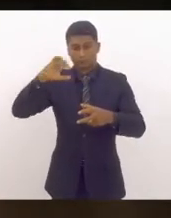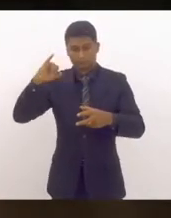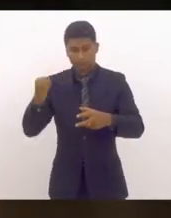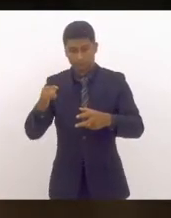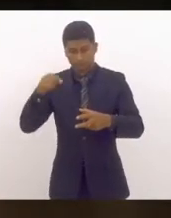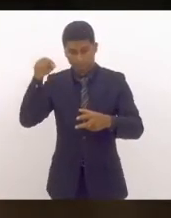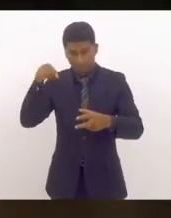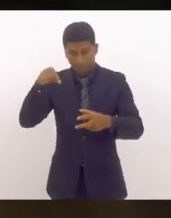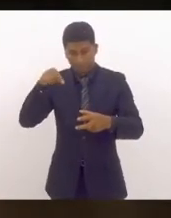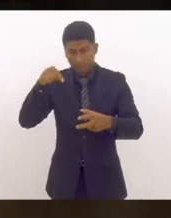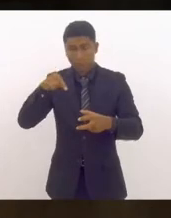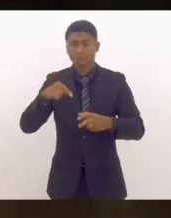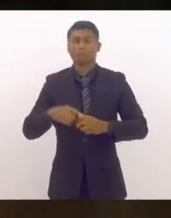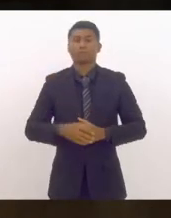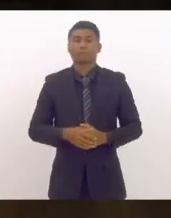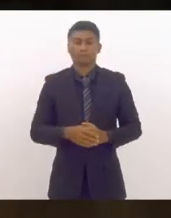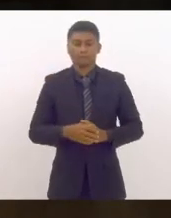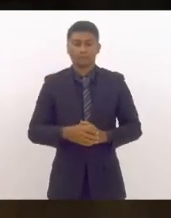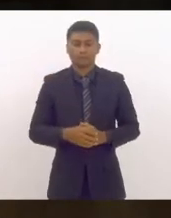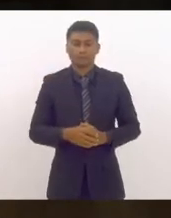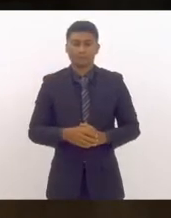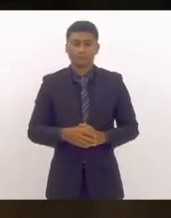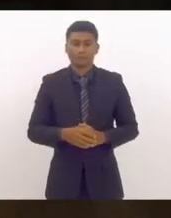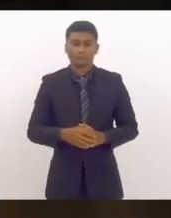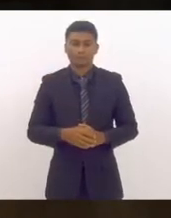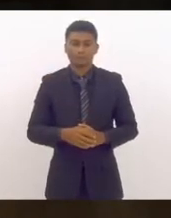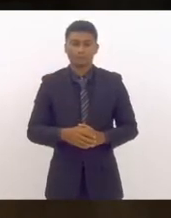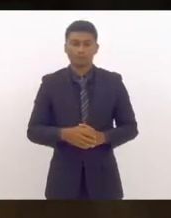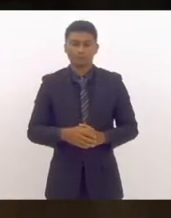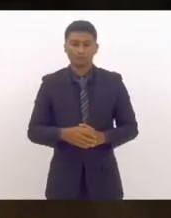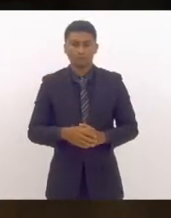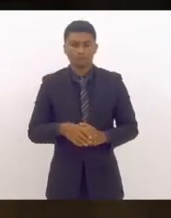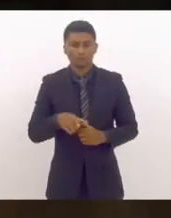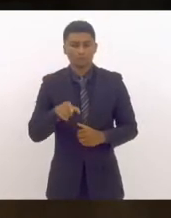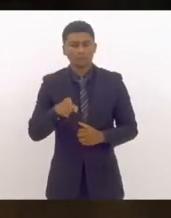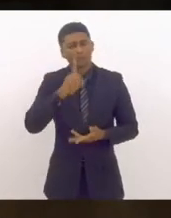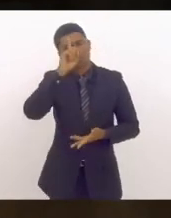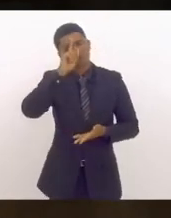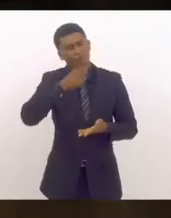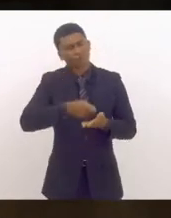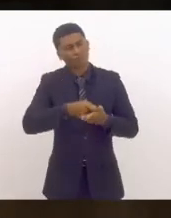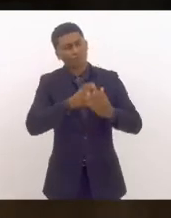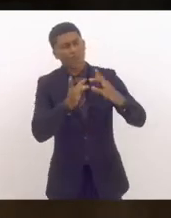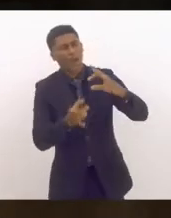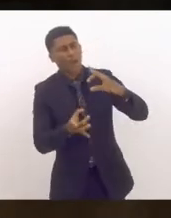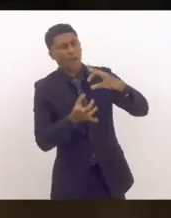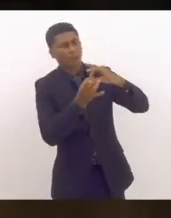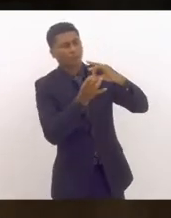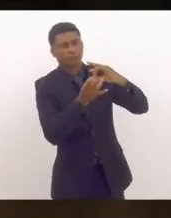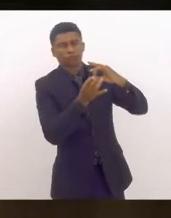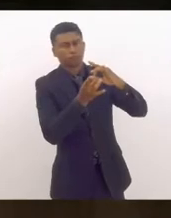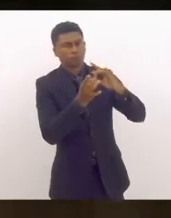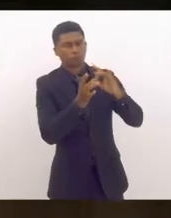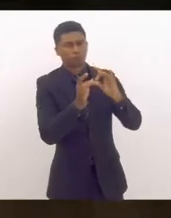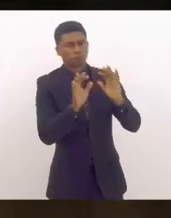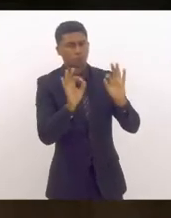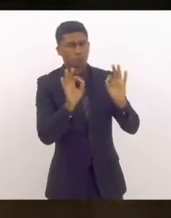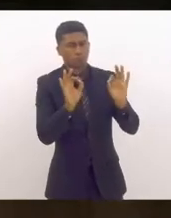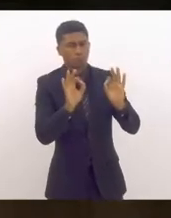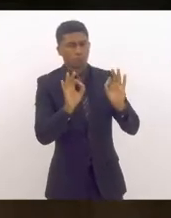não deu pela anexação, então considerou que o projeto